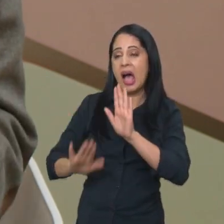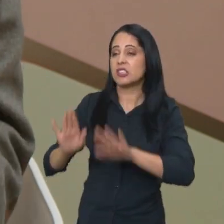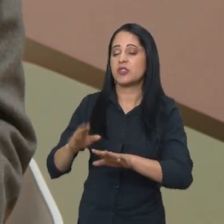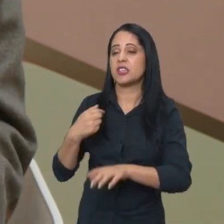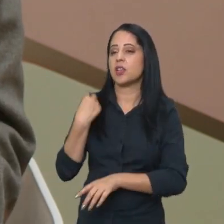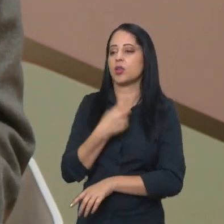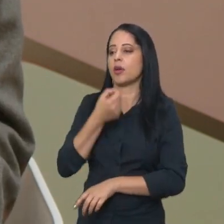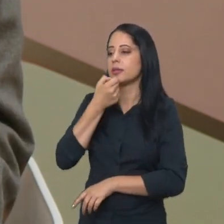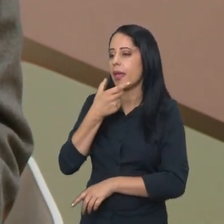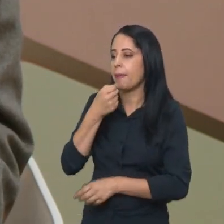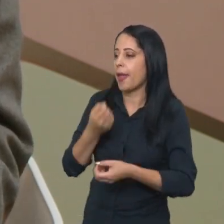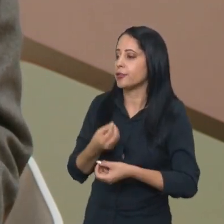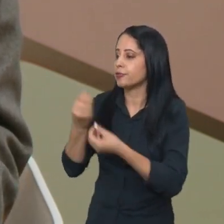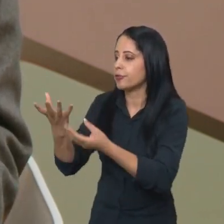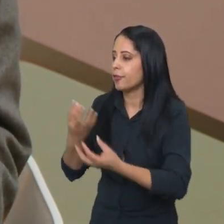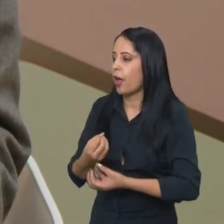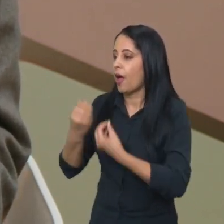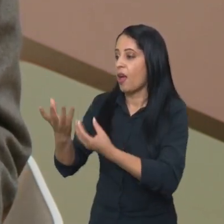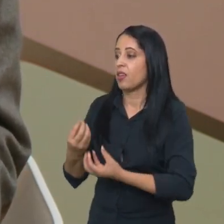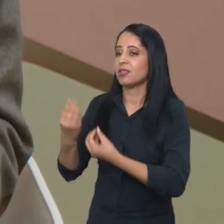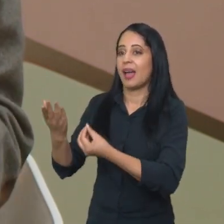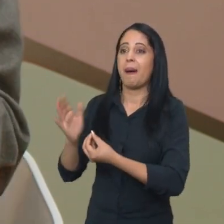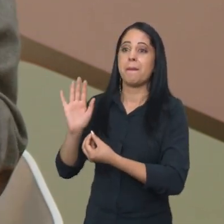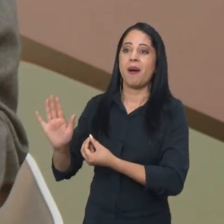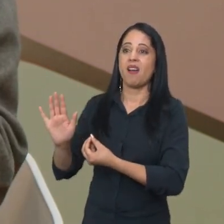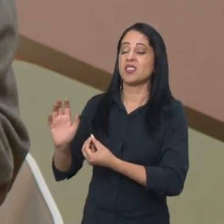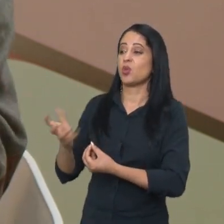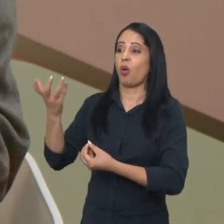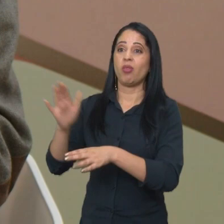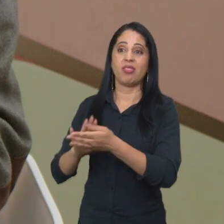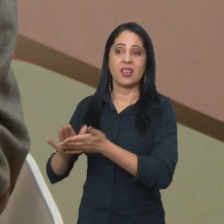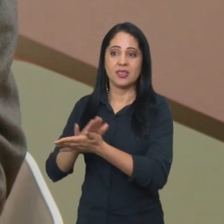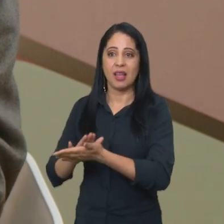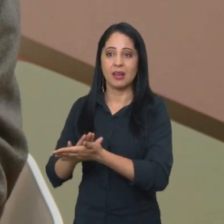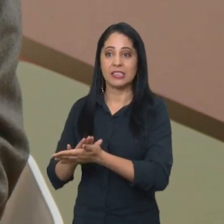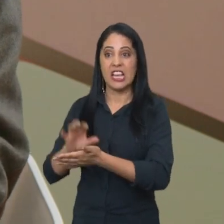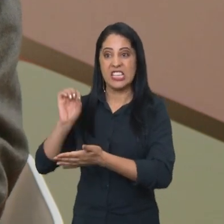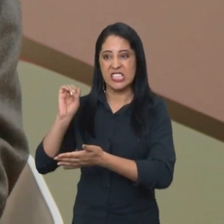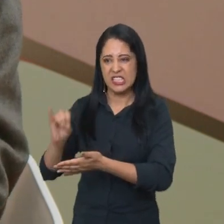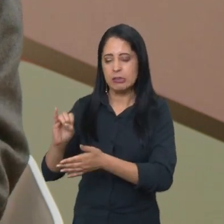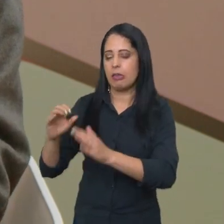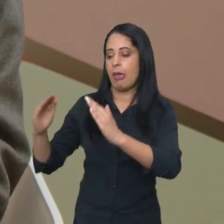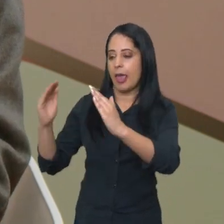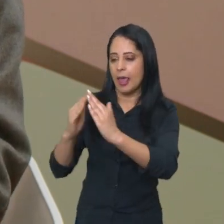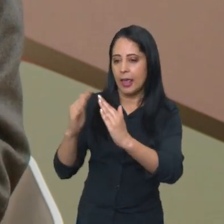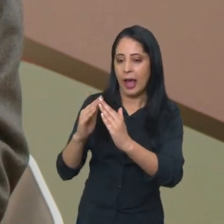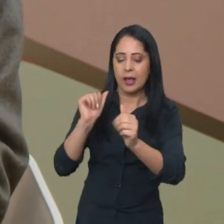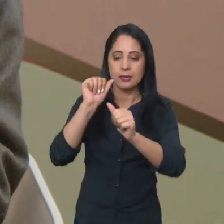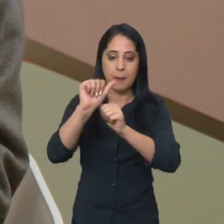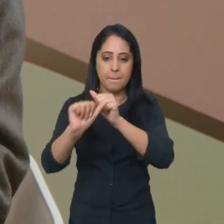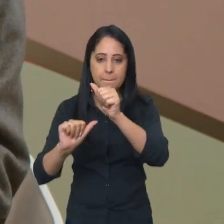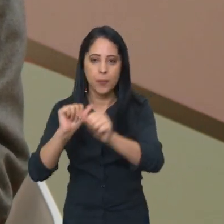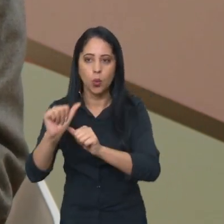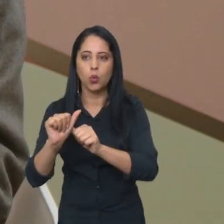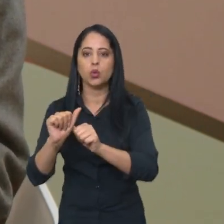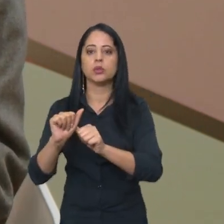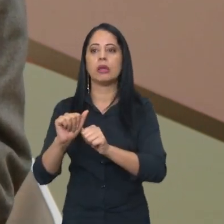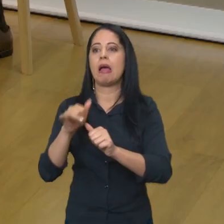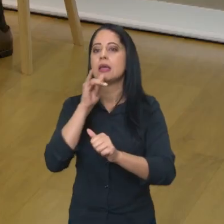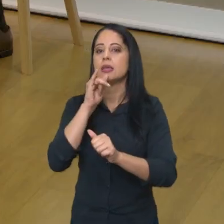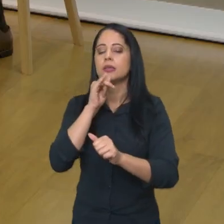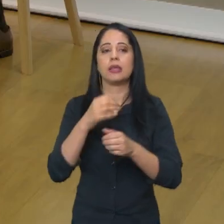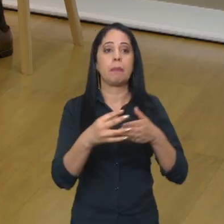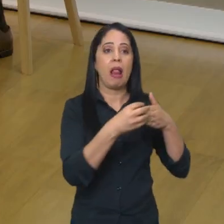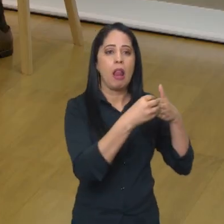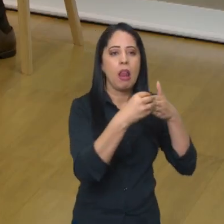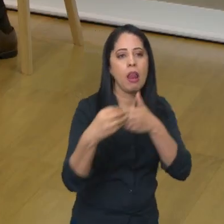remédio. Então, as rotinas em casa, mudar o ambiente, às vezes o ambiente... levar o paciente em